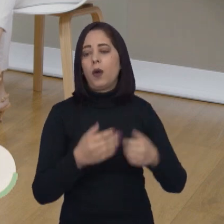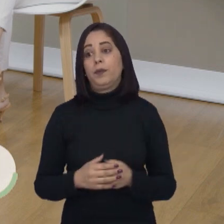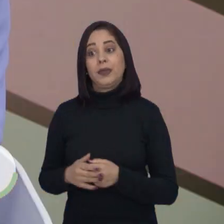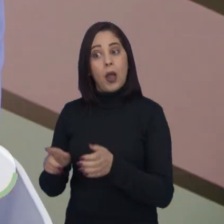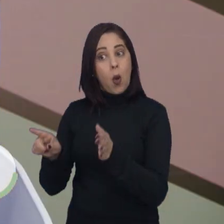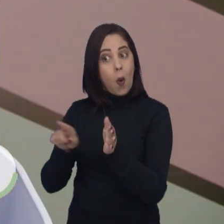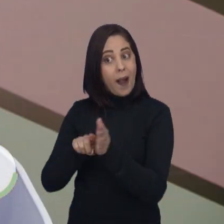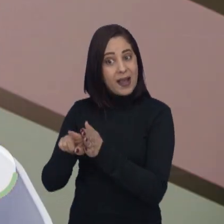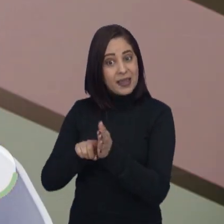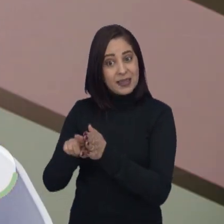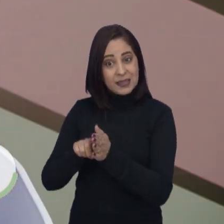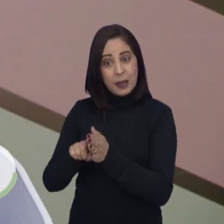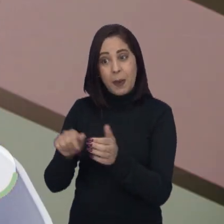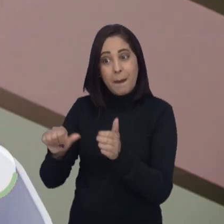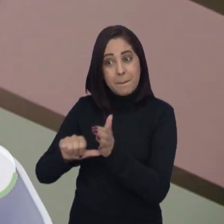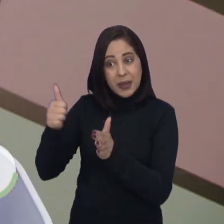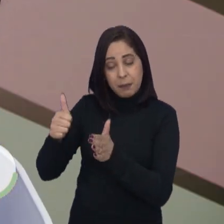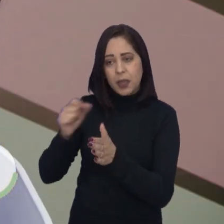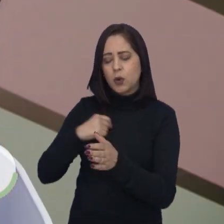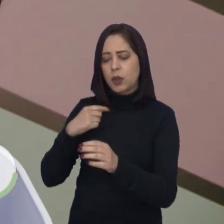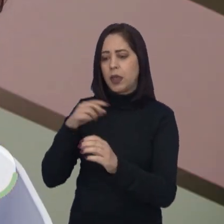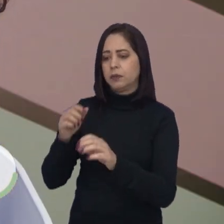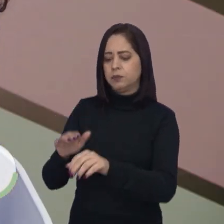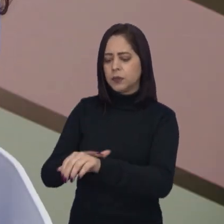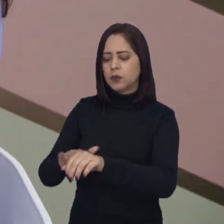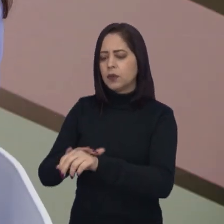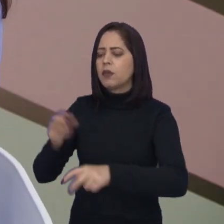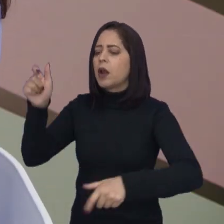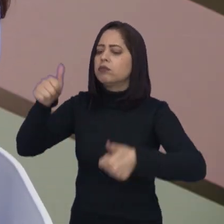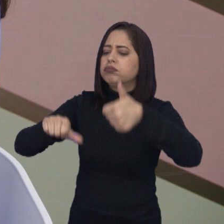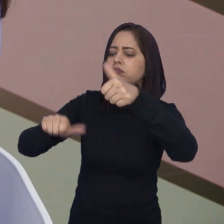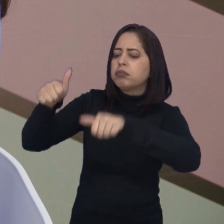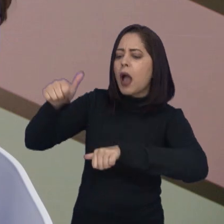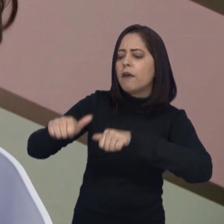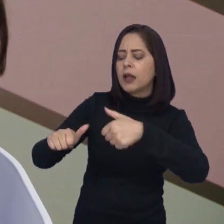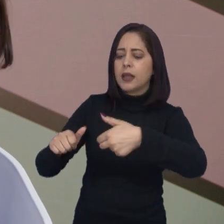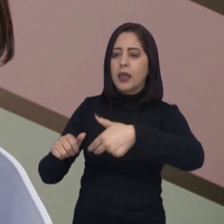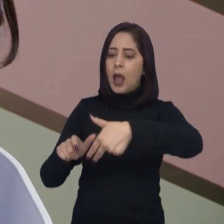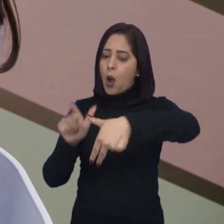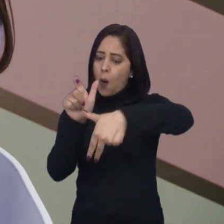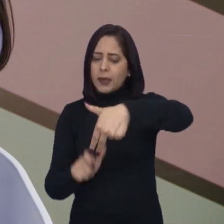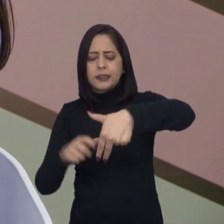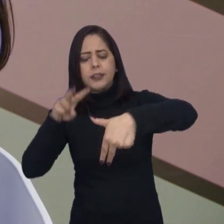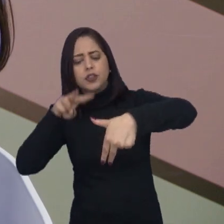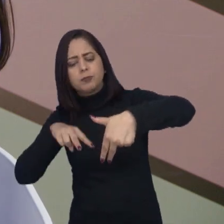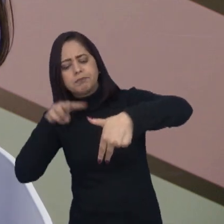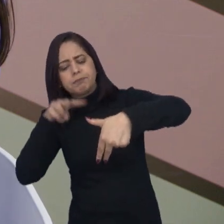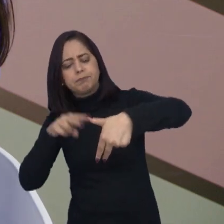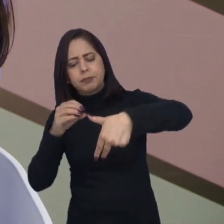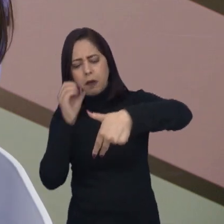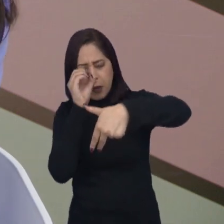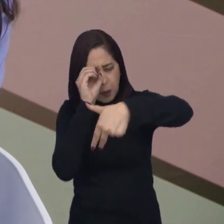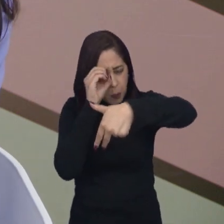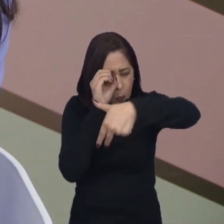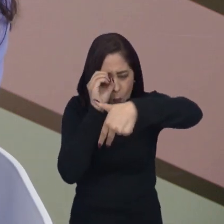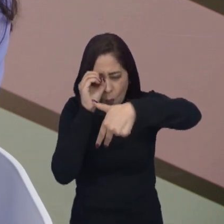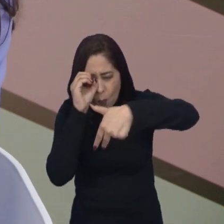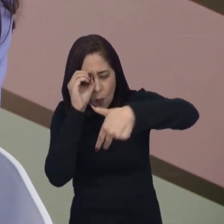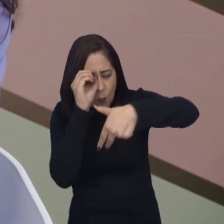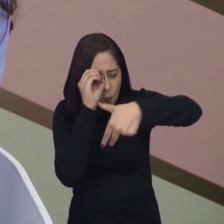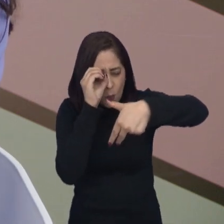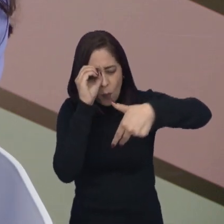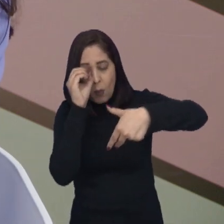faz primeiramente o exame clínico, né? A gente examina o paciente, vai olhar ali com a lupa a mancha, que é uma